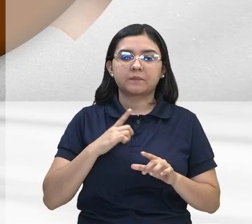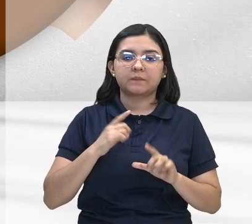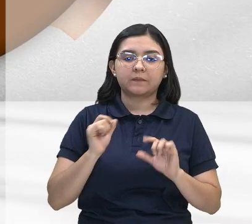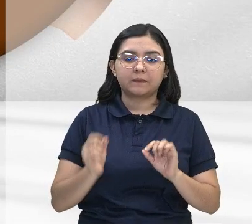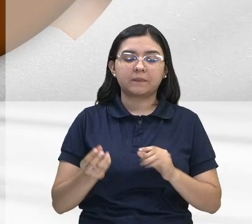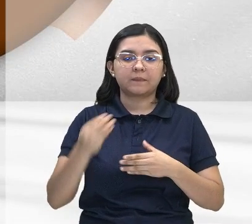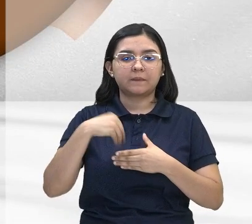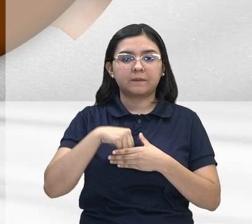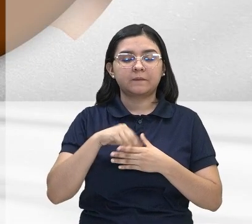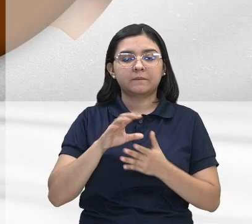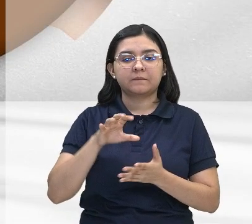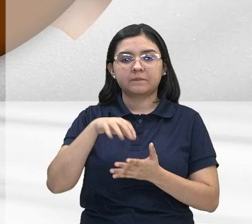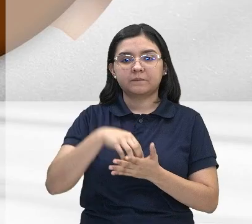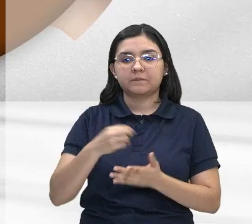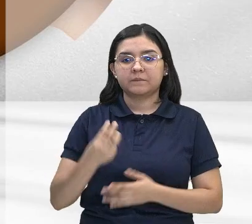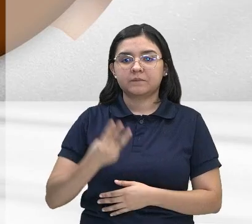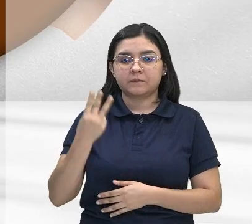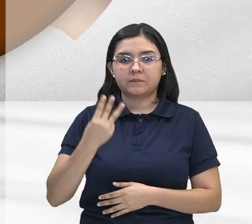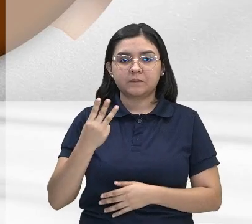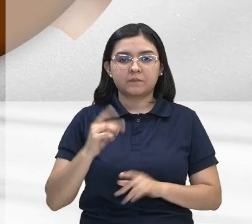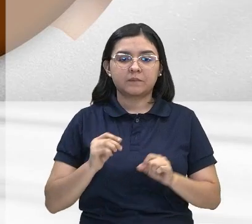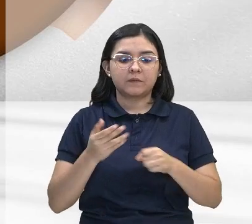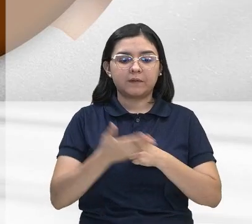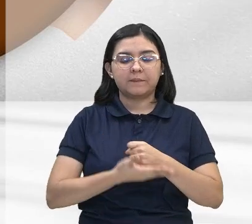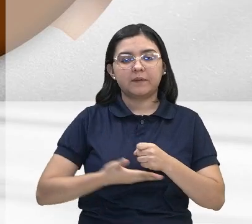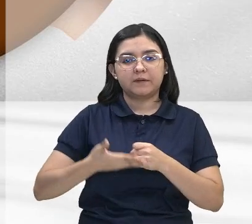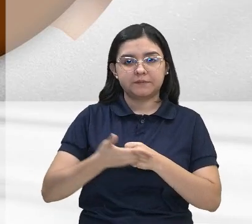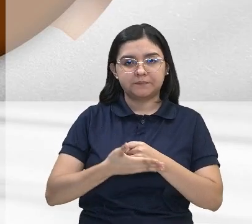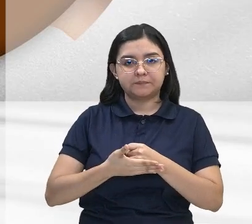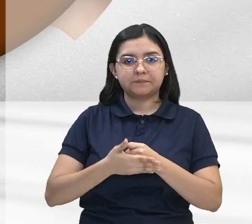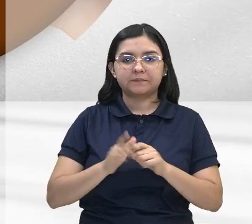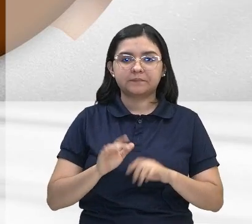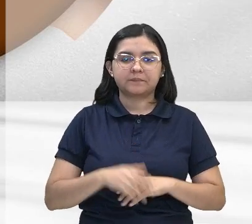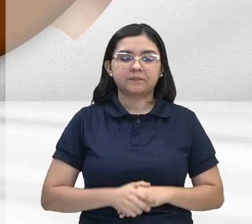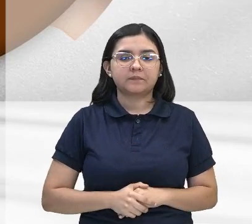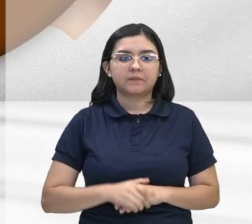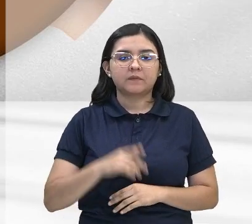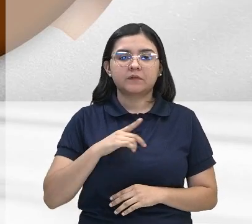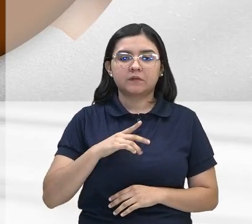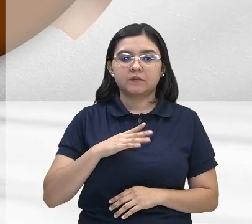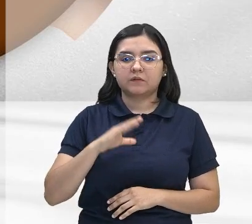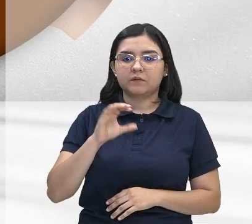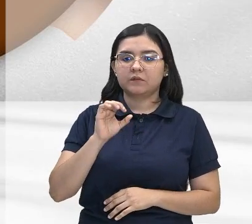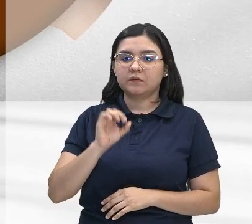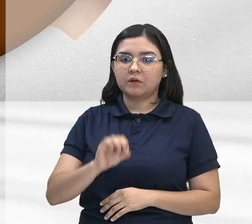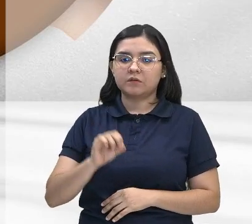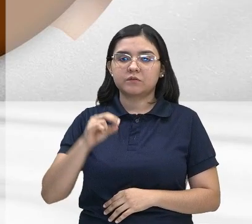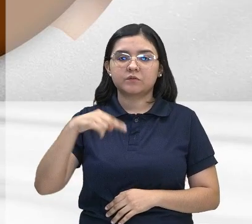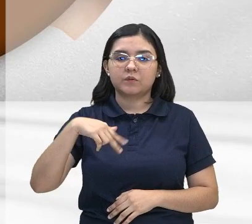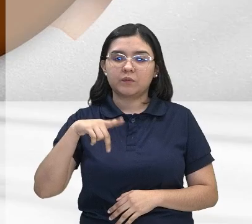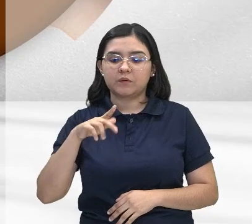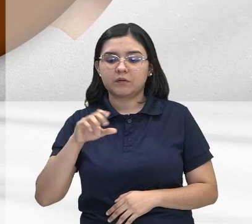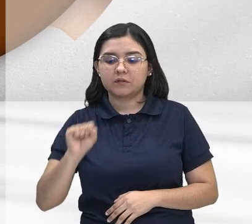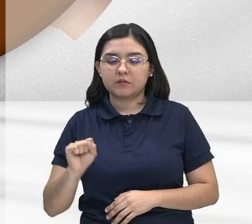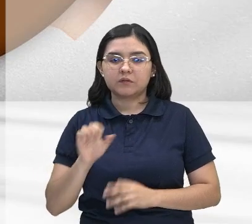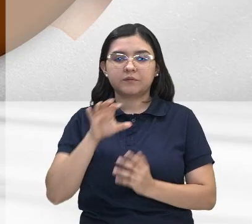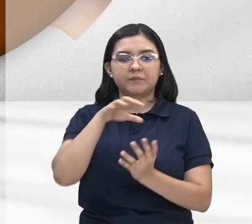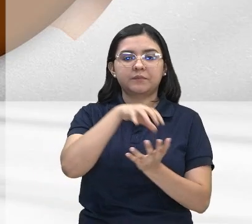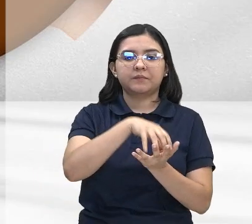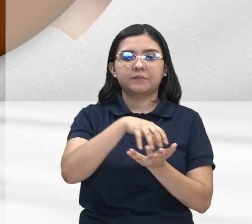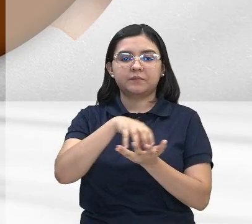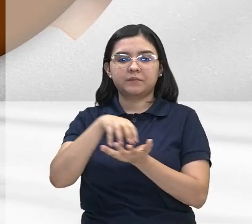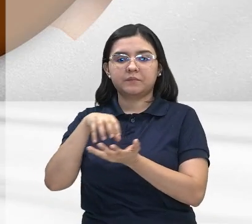terceiro setor e são a sua base, e inclui as ONGs, que são as ONGs, as